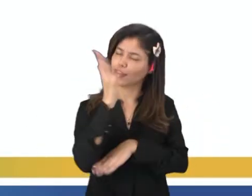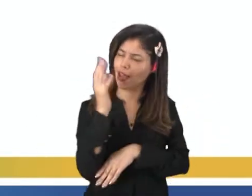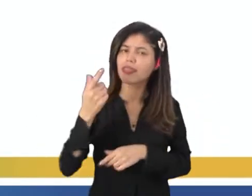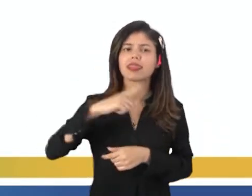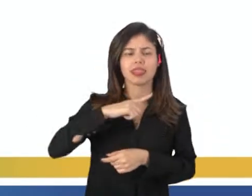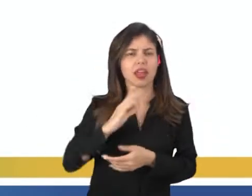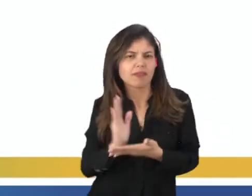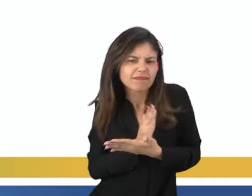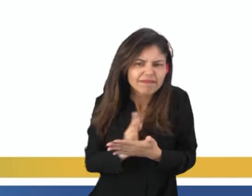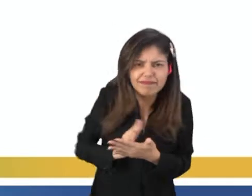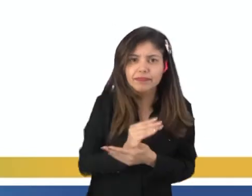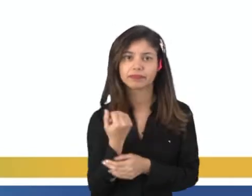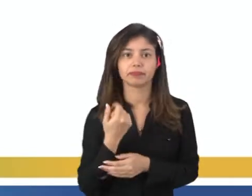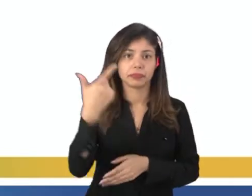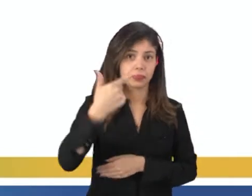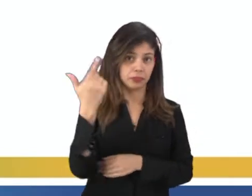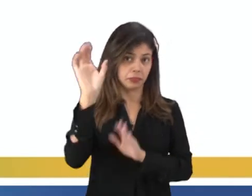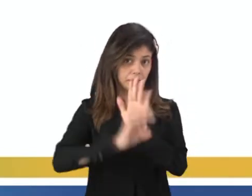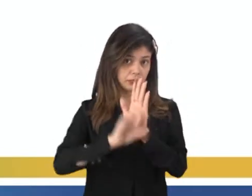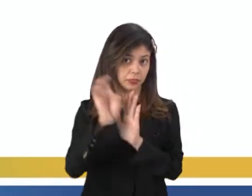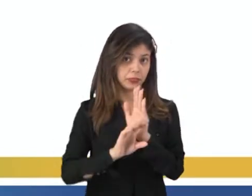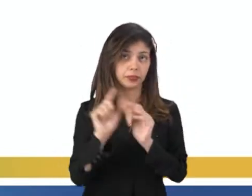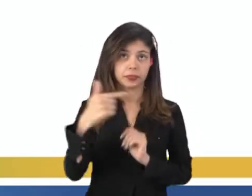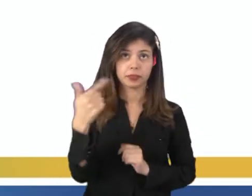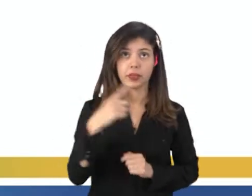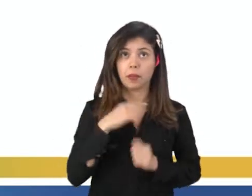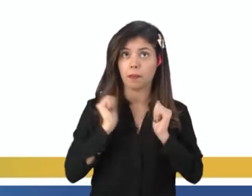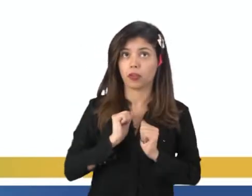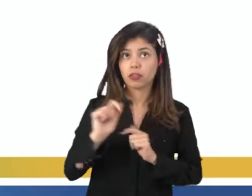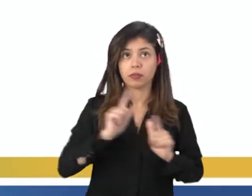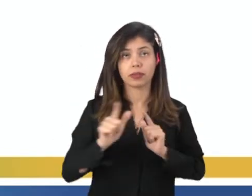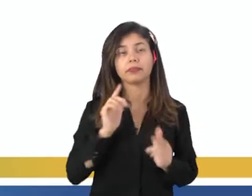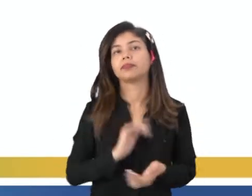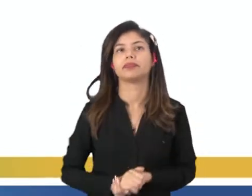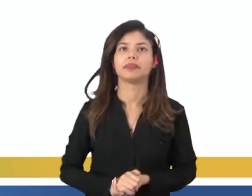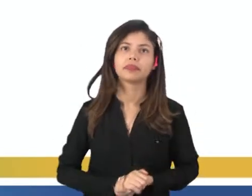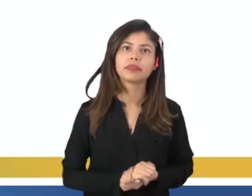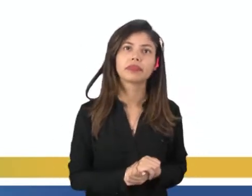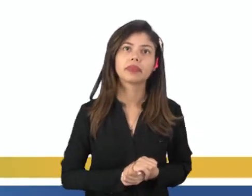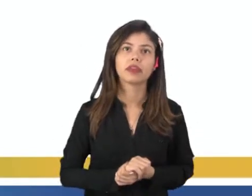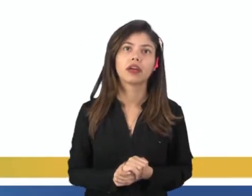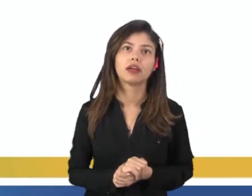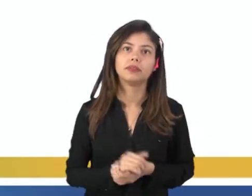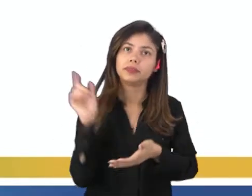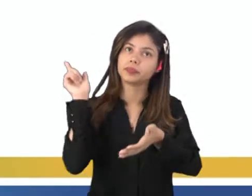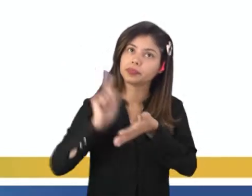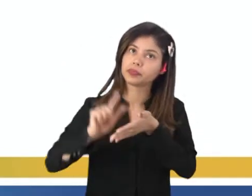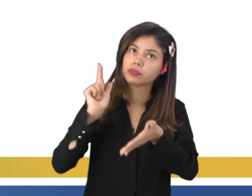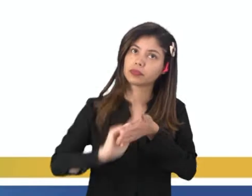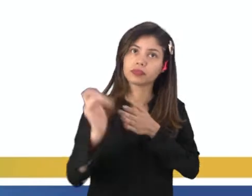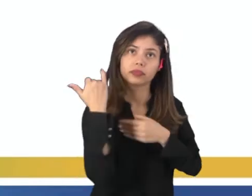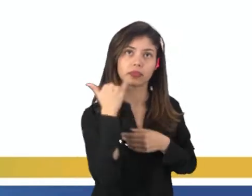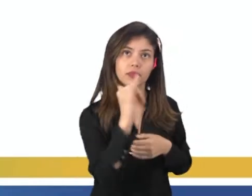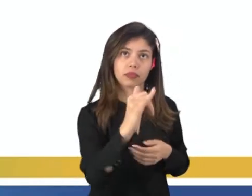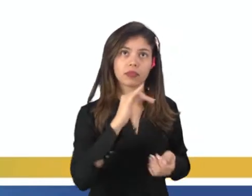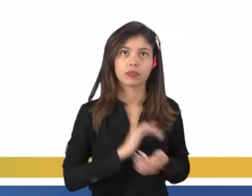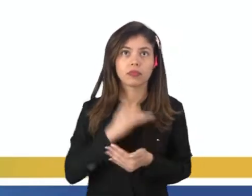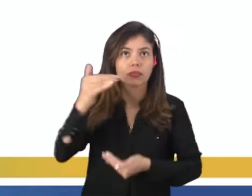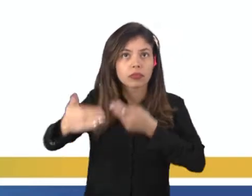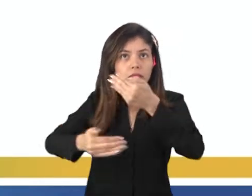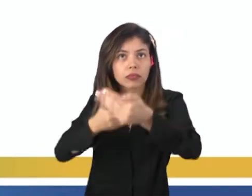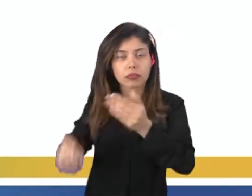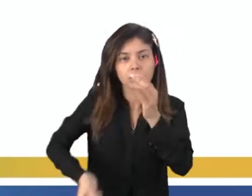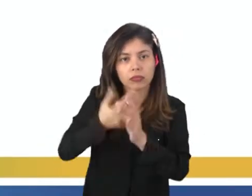tem algumas brechas, tá? Qual é o segundo conceito de energia limpa que a gente pode trabalhar? Energia limpa é aquela energia que, durante